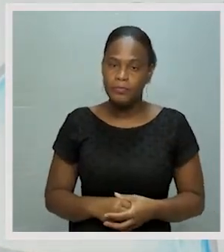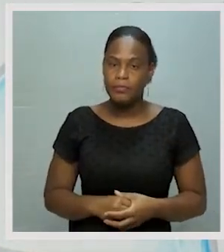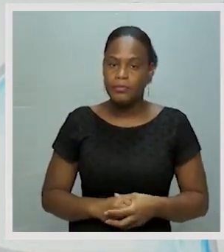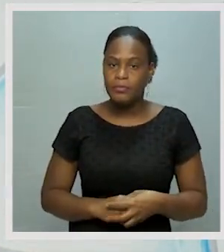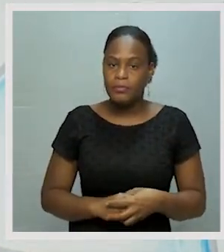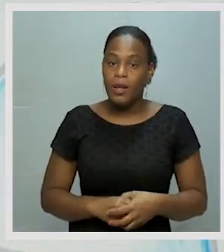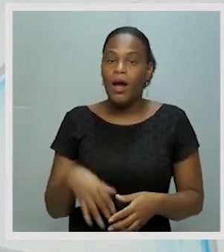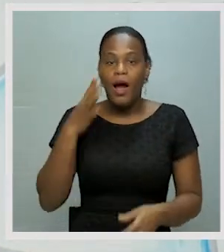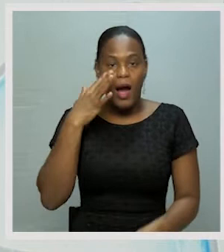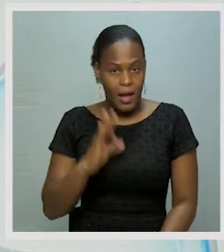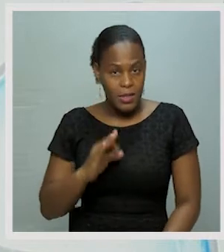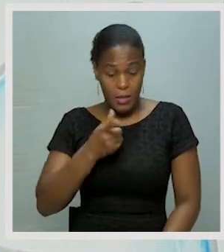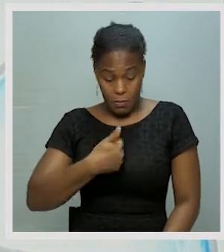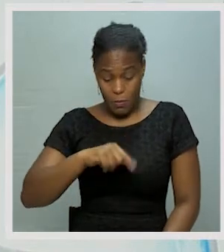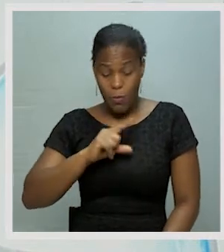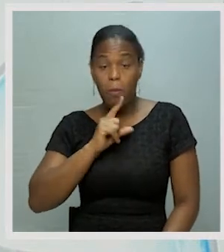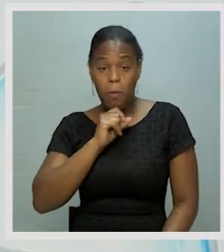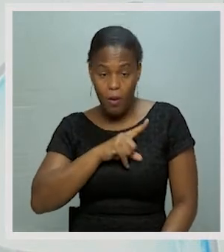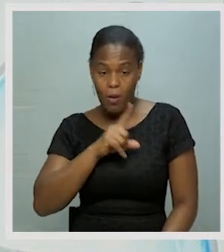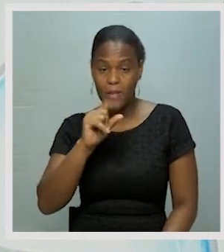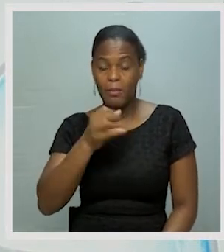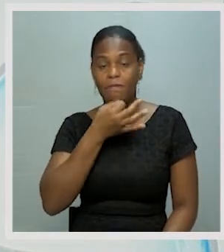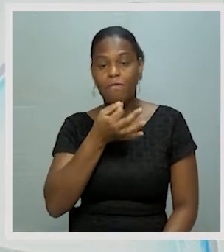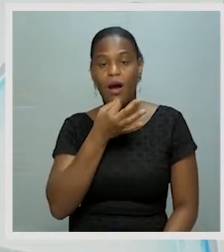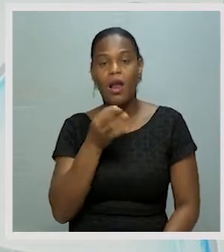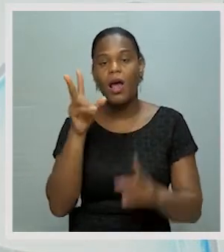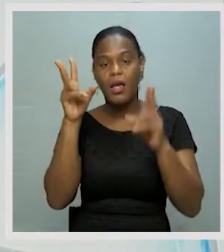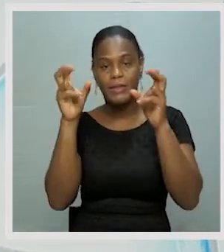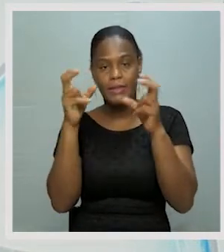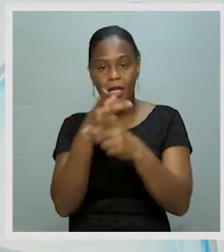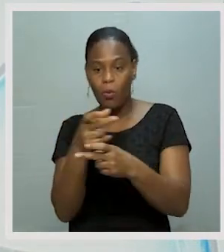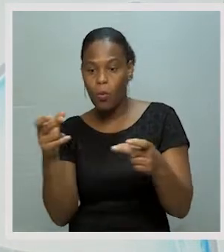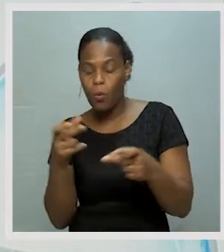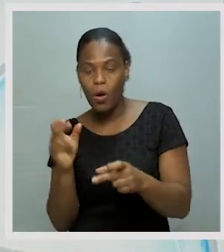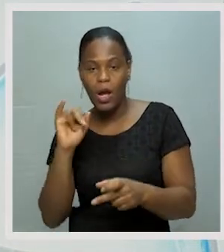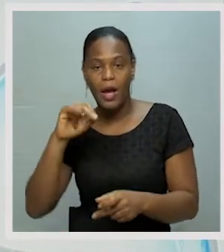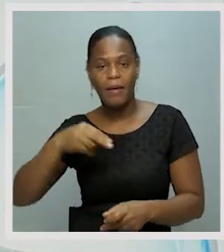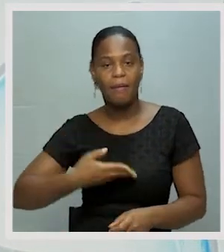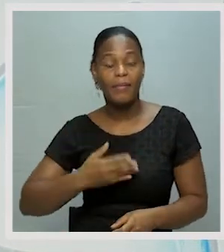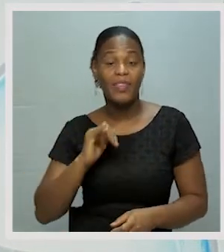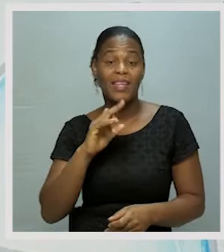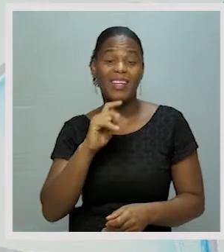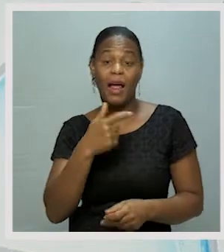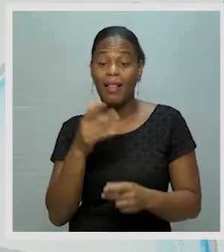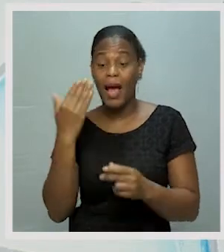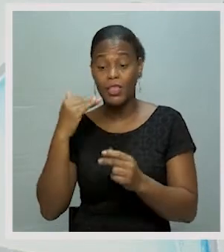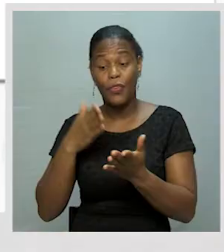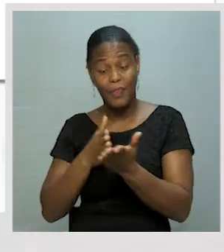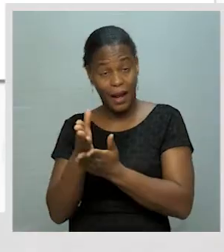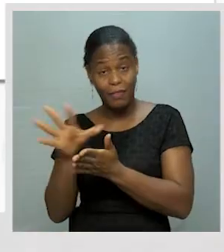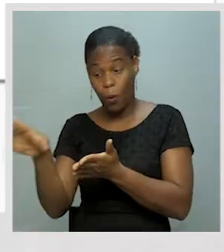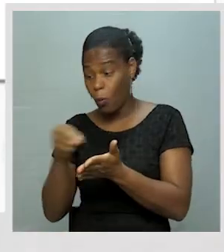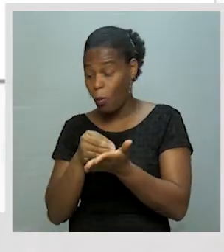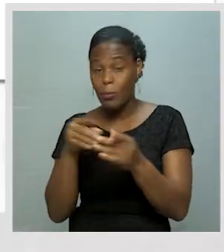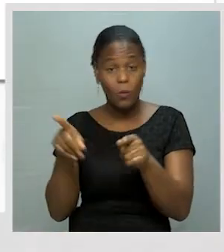Ainda podemos falar de citação indireta. Já falamos de citação direta, agora a citação indireta.